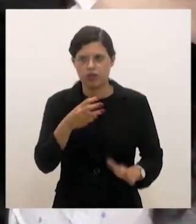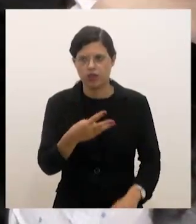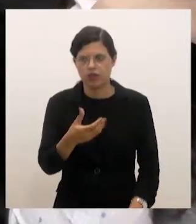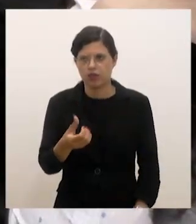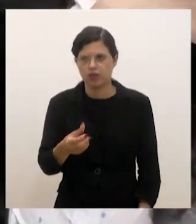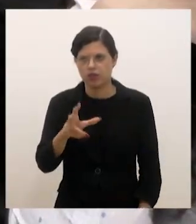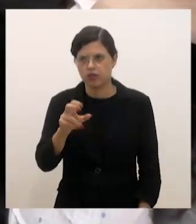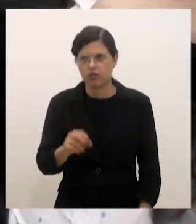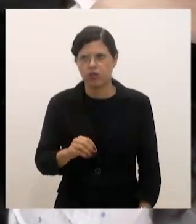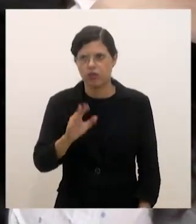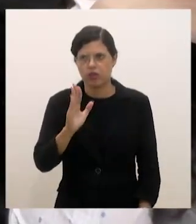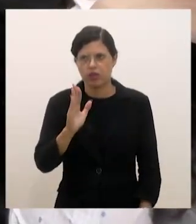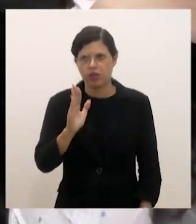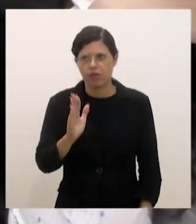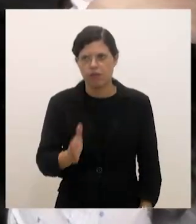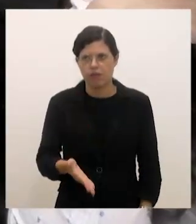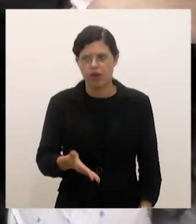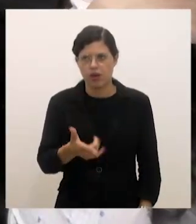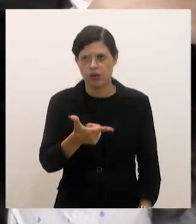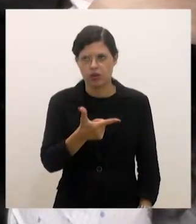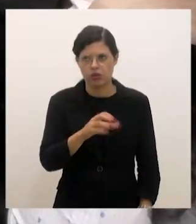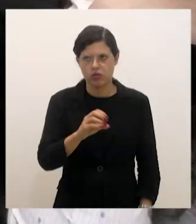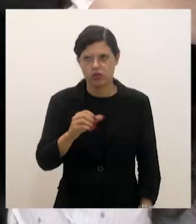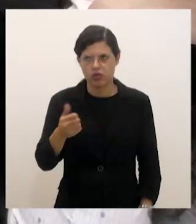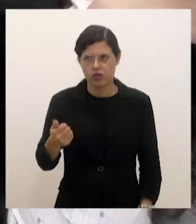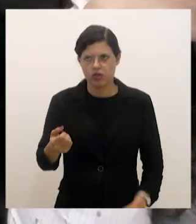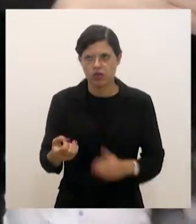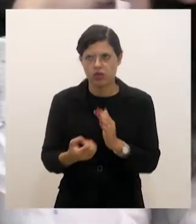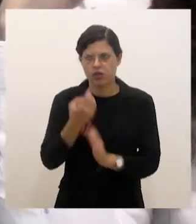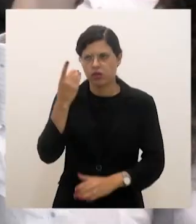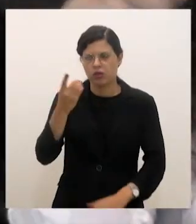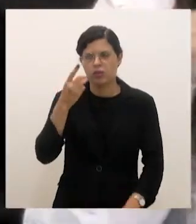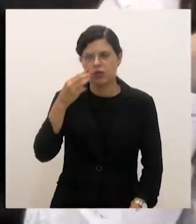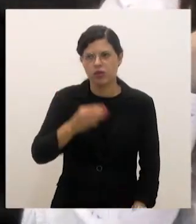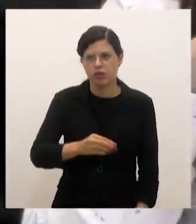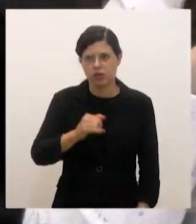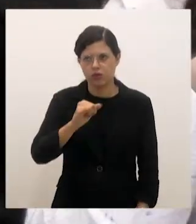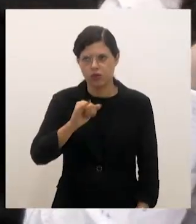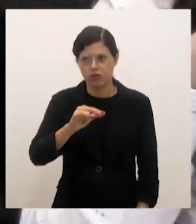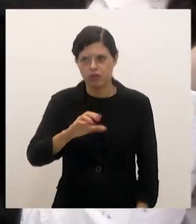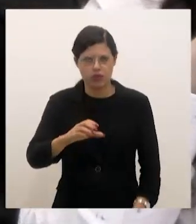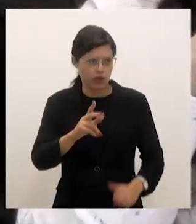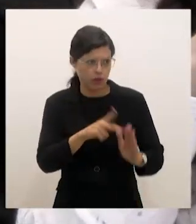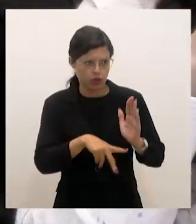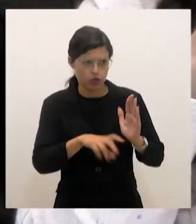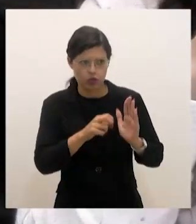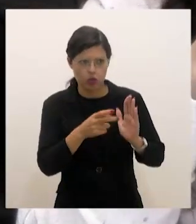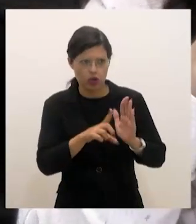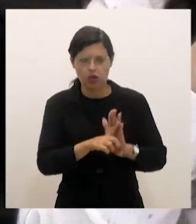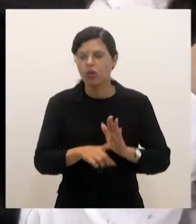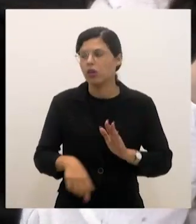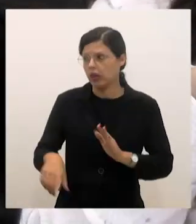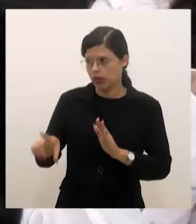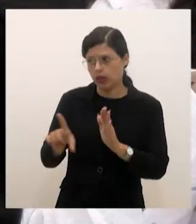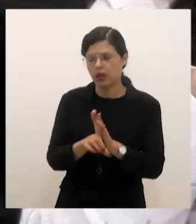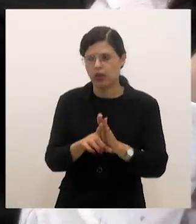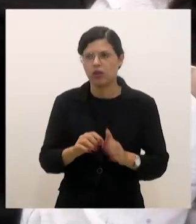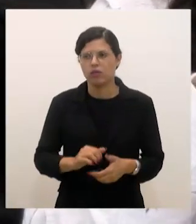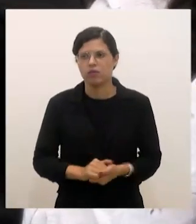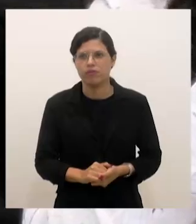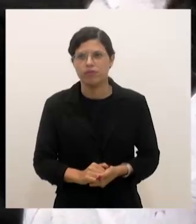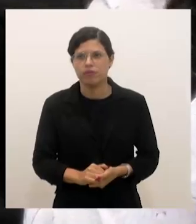de 2001, da autoria até do deputado Carlos Mink. É projeto ou Lei